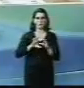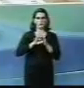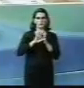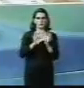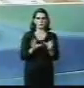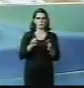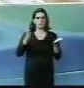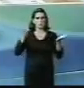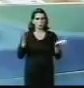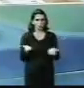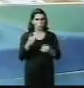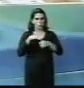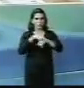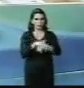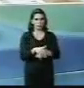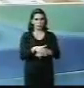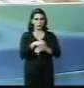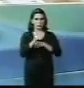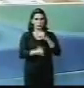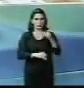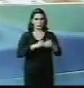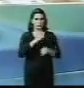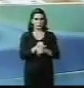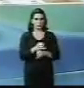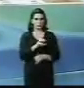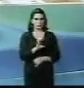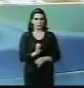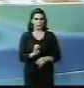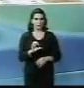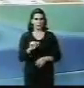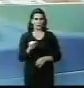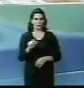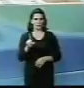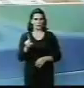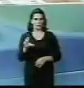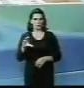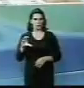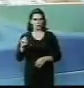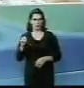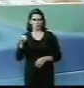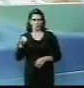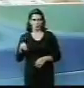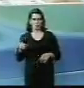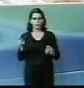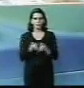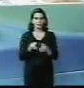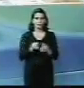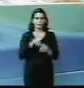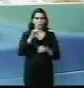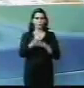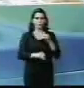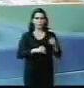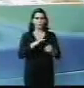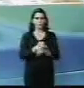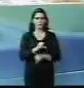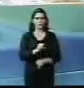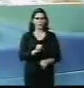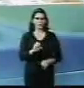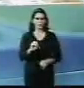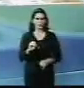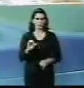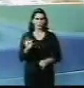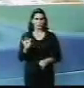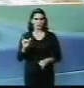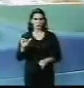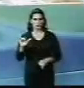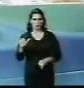disponibilizadas a partir de hoje à noite no site da EDECOM e também no Sofia, certo? Ok. Fechou, Evandro? Vamos fazer aquela revisão nossa de